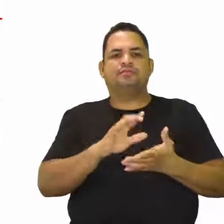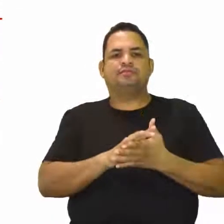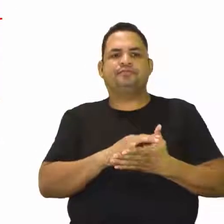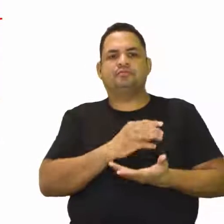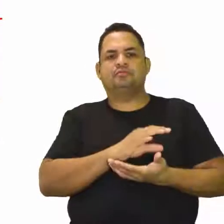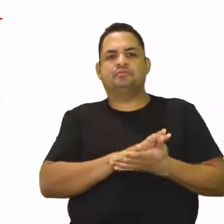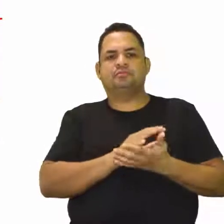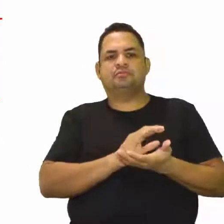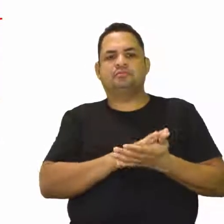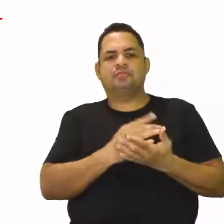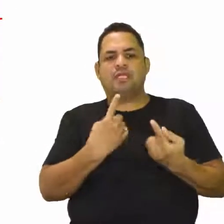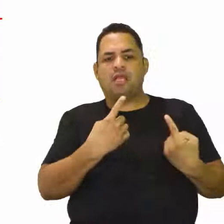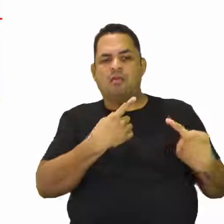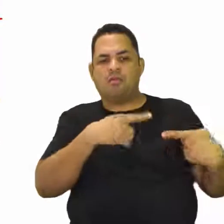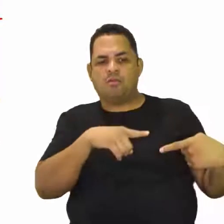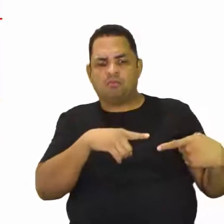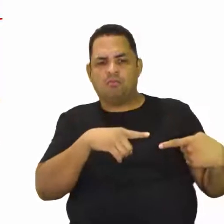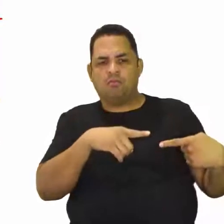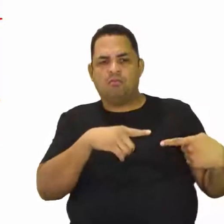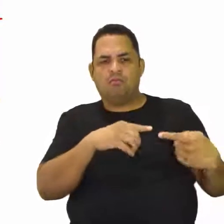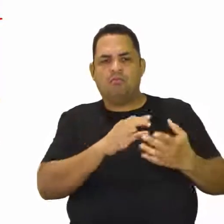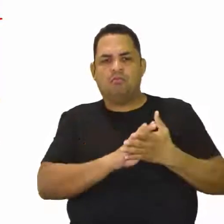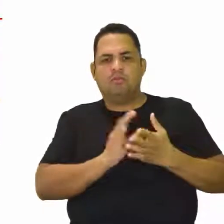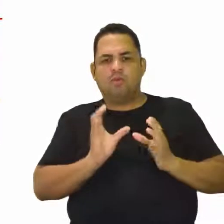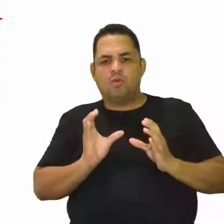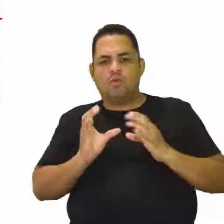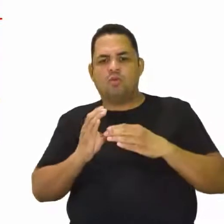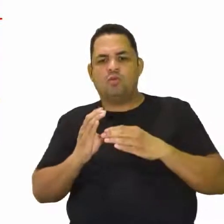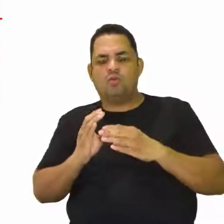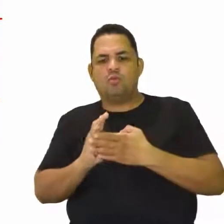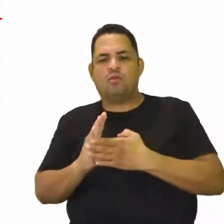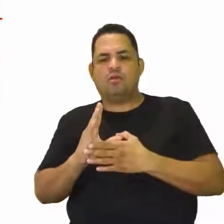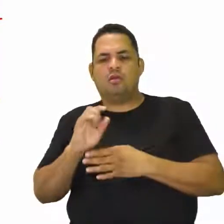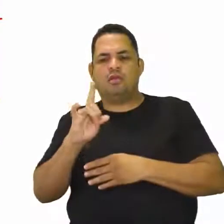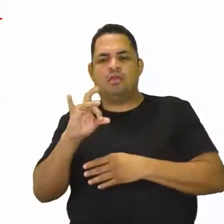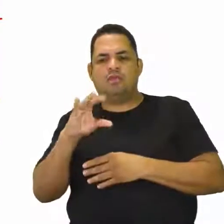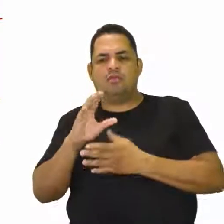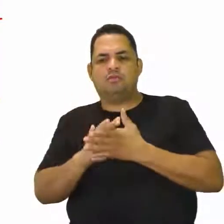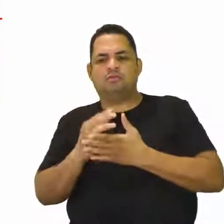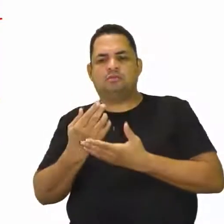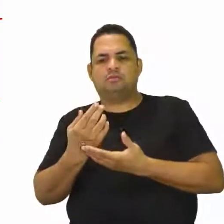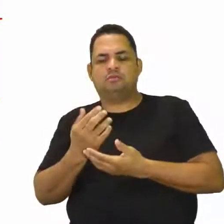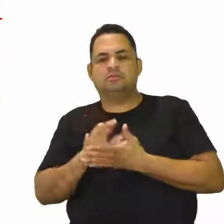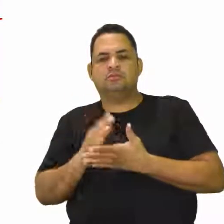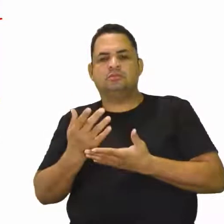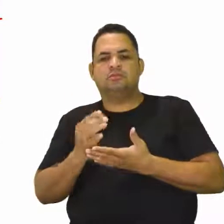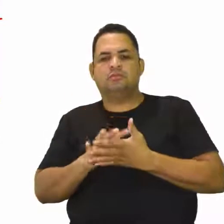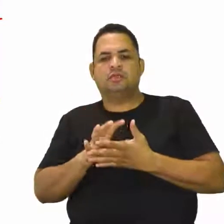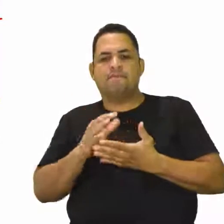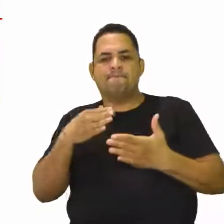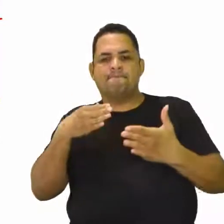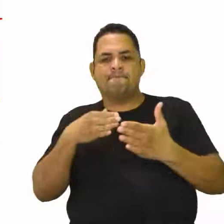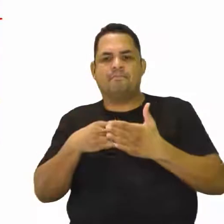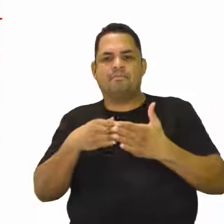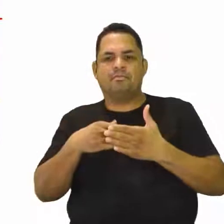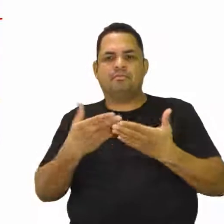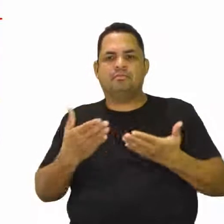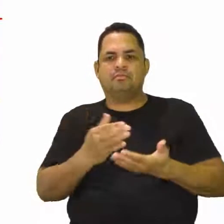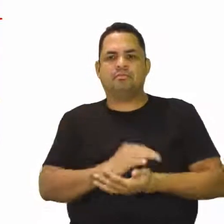a contraofensiva. Os aliados vão reagir ao avanço alemão.